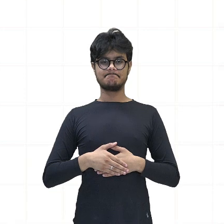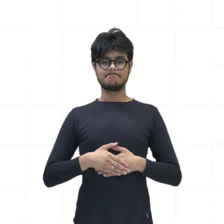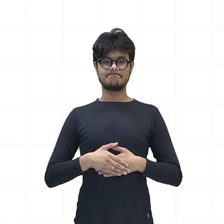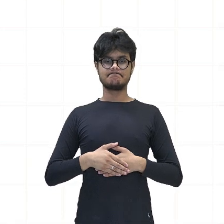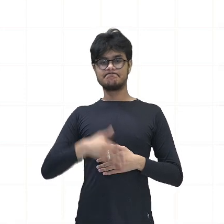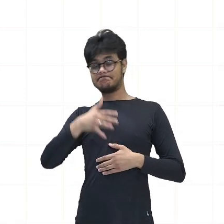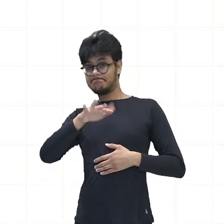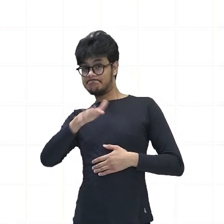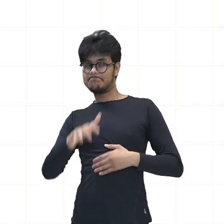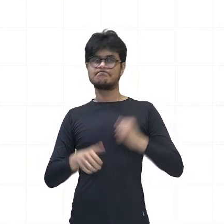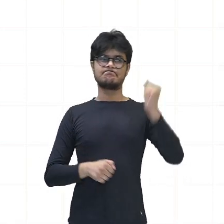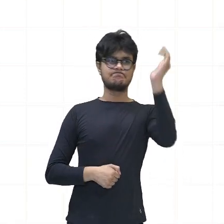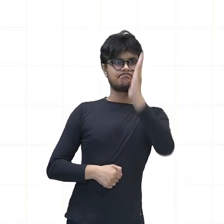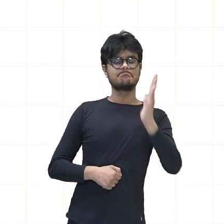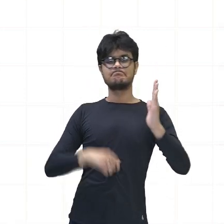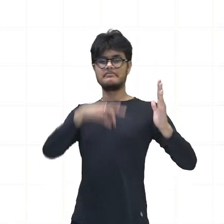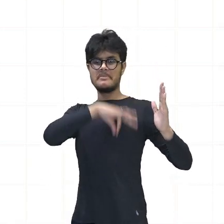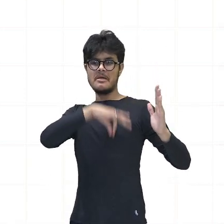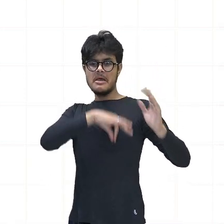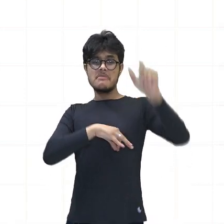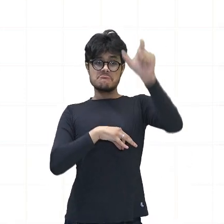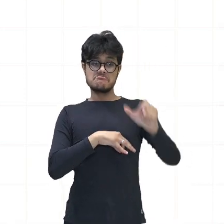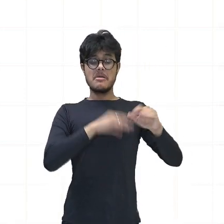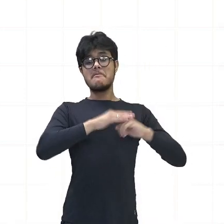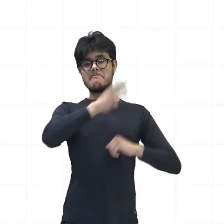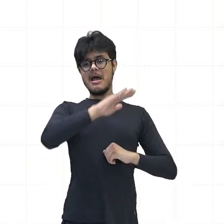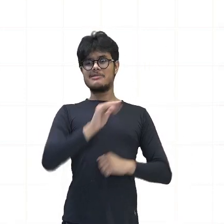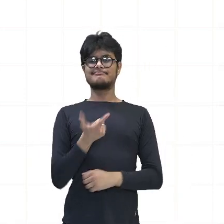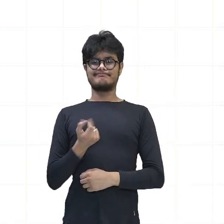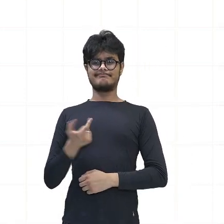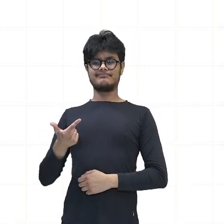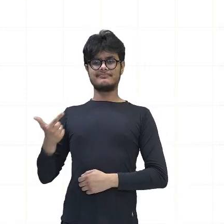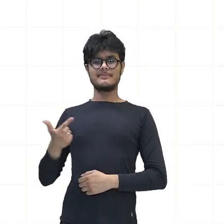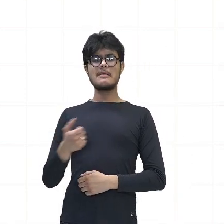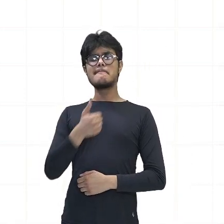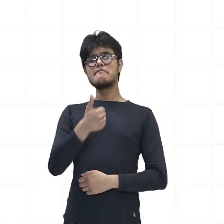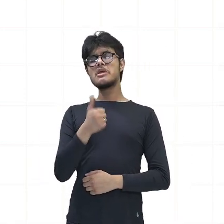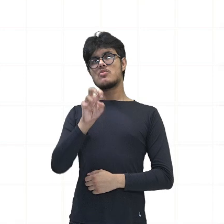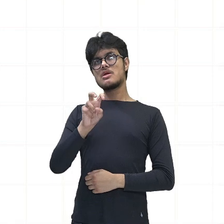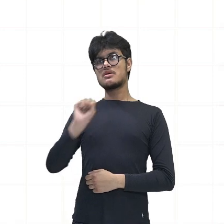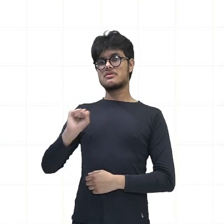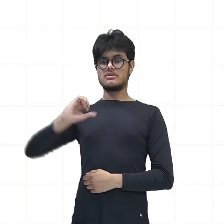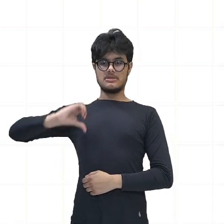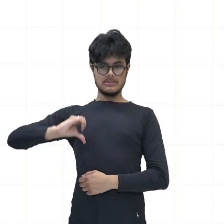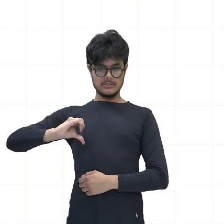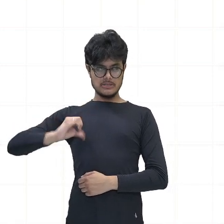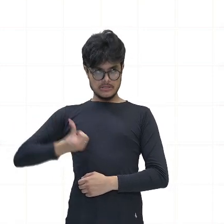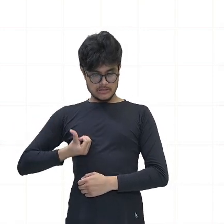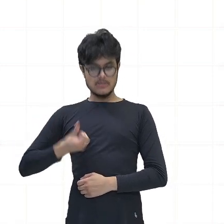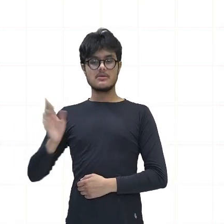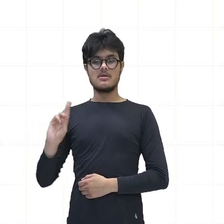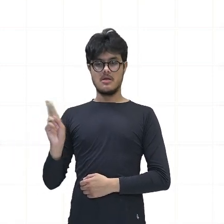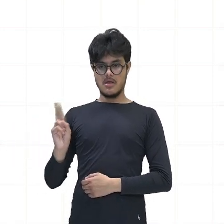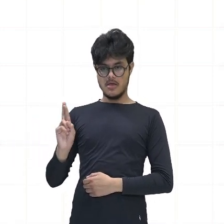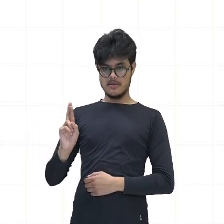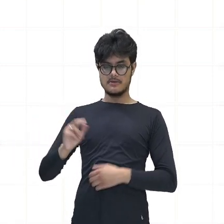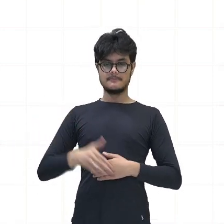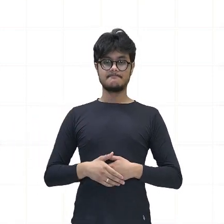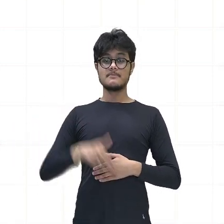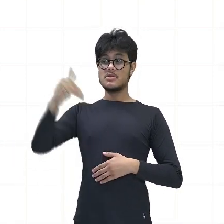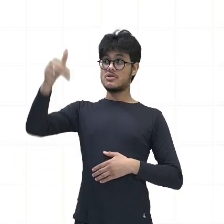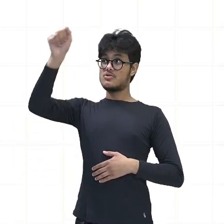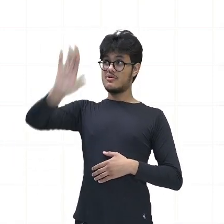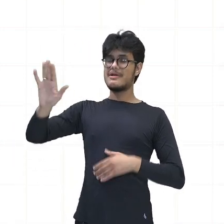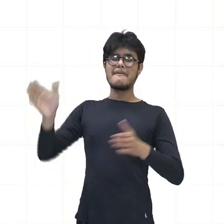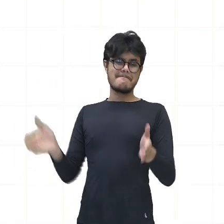da renda dos brasileiros ela cresceu em 2022 para R$ 1.586. A região Nordeste